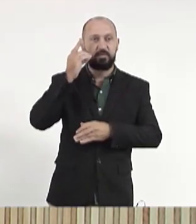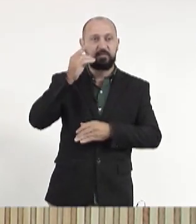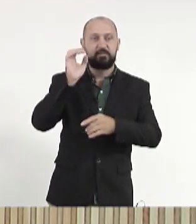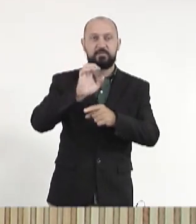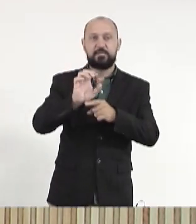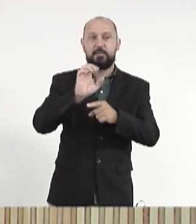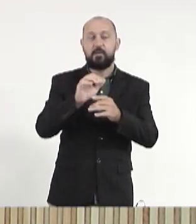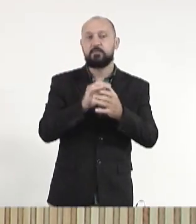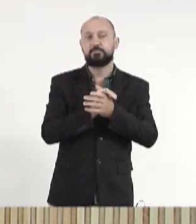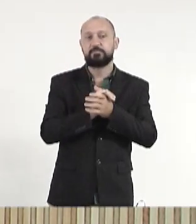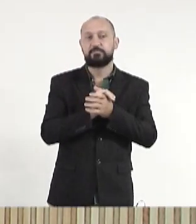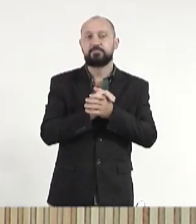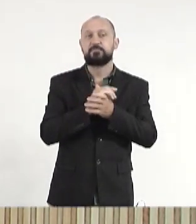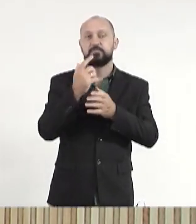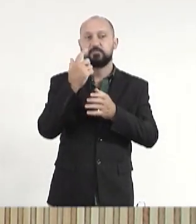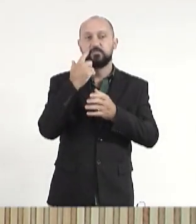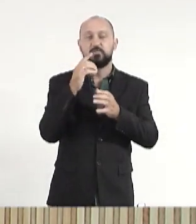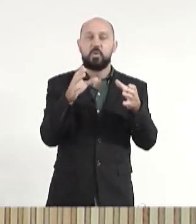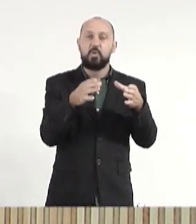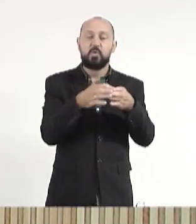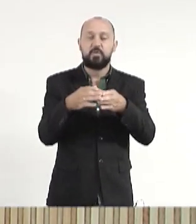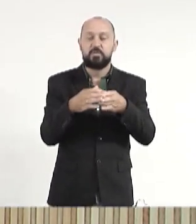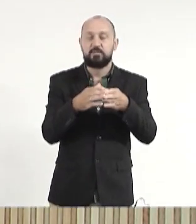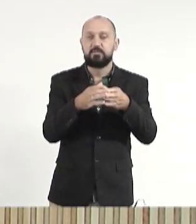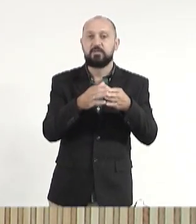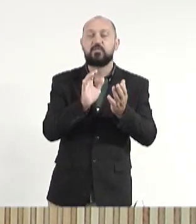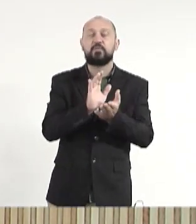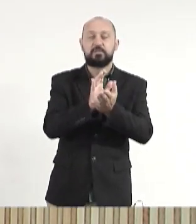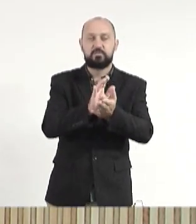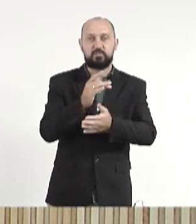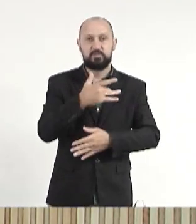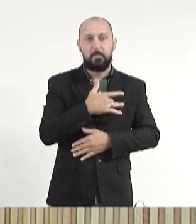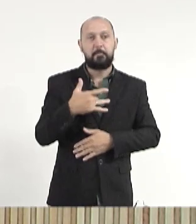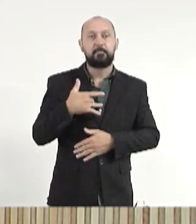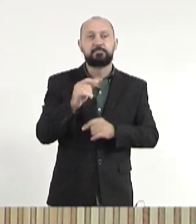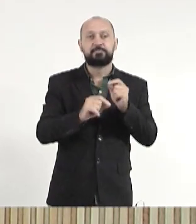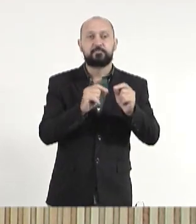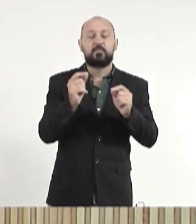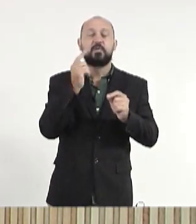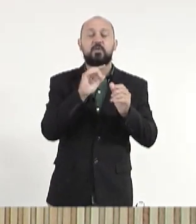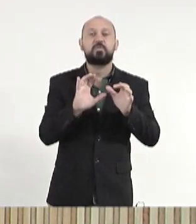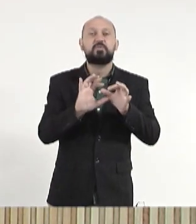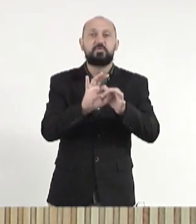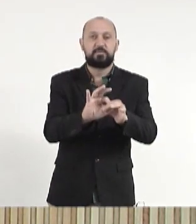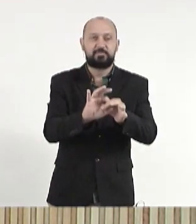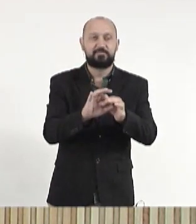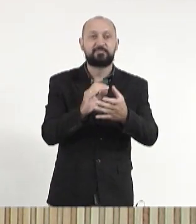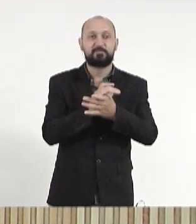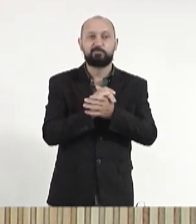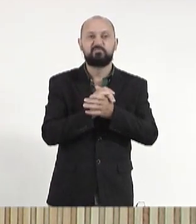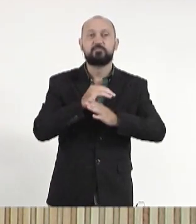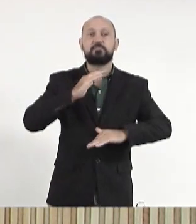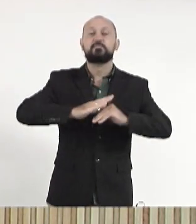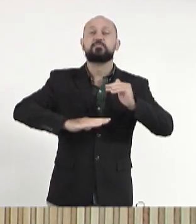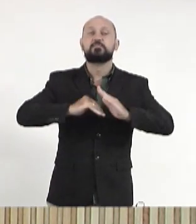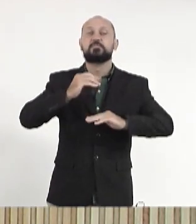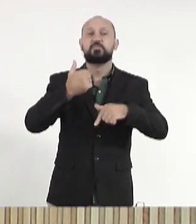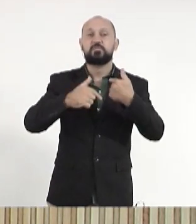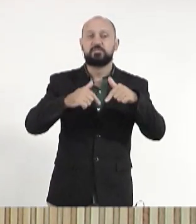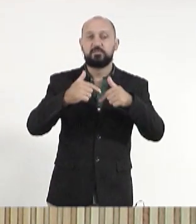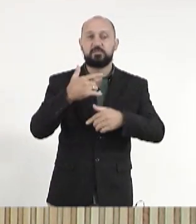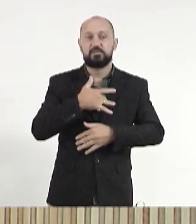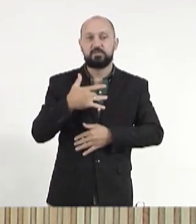que traz uma alteração no quadro de servidores da Fundação de Saúde, que é onde se concentram os servidores que